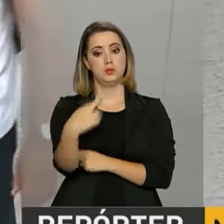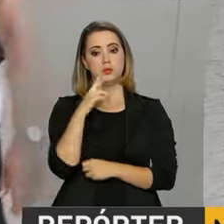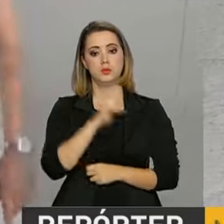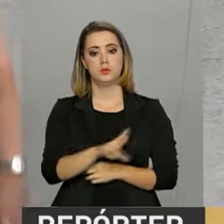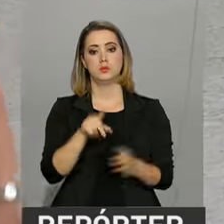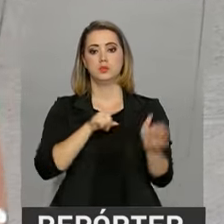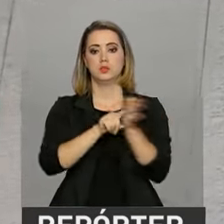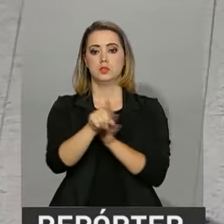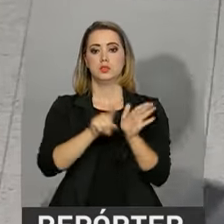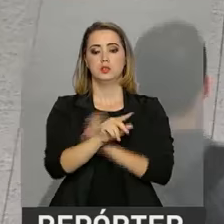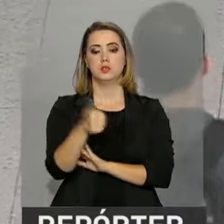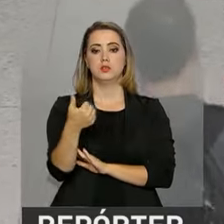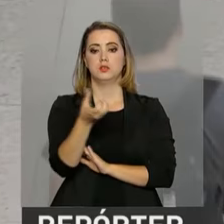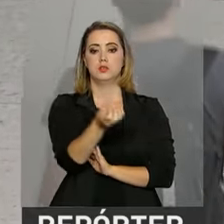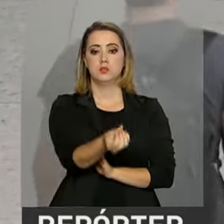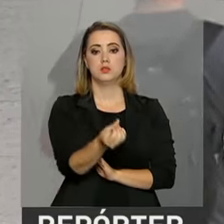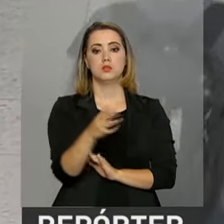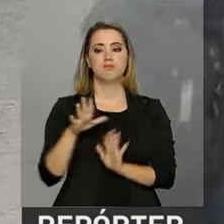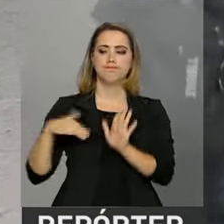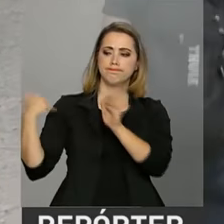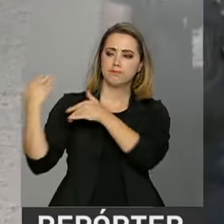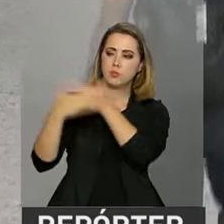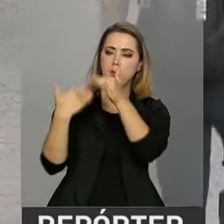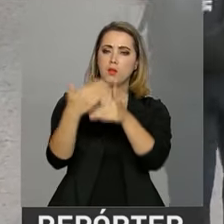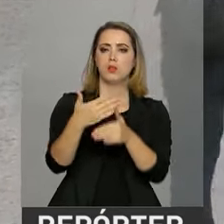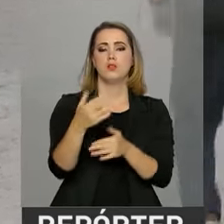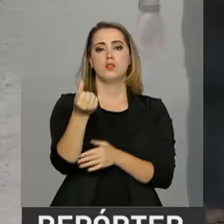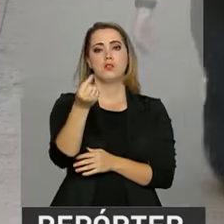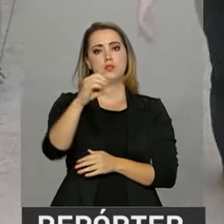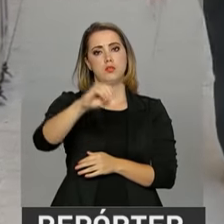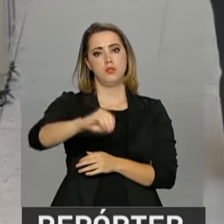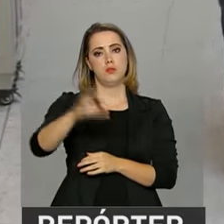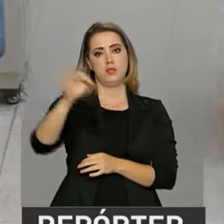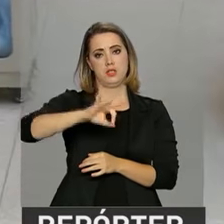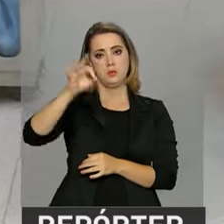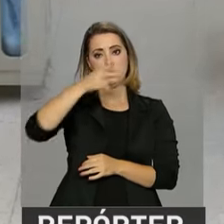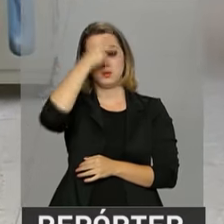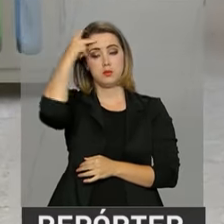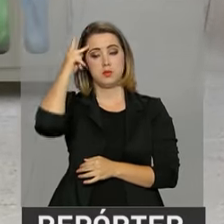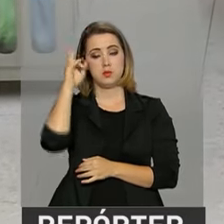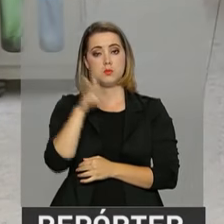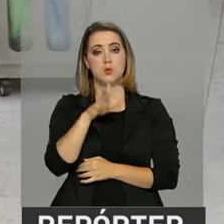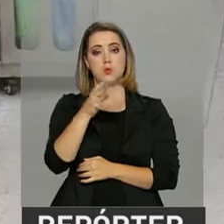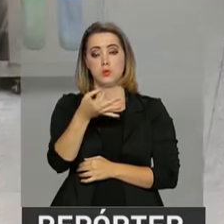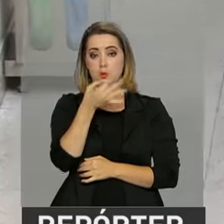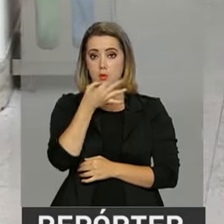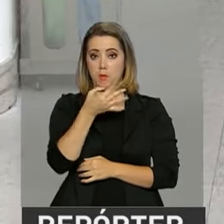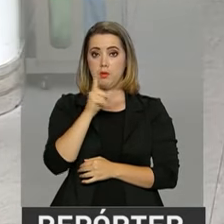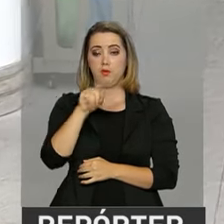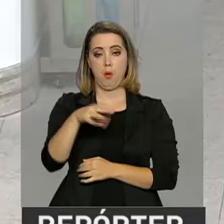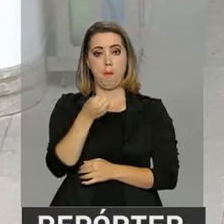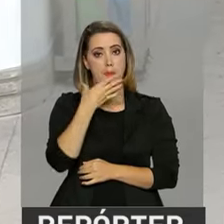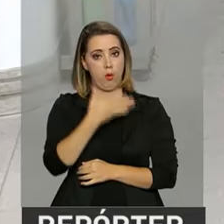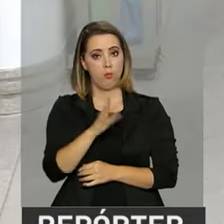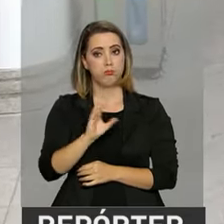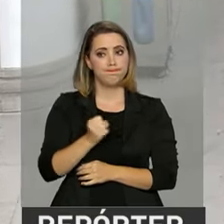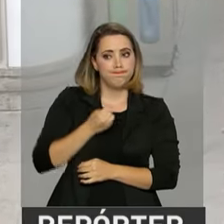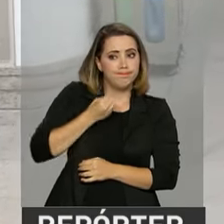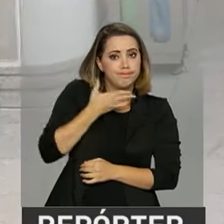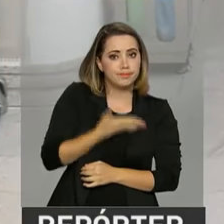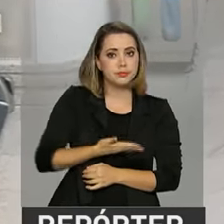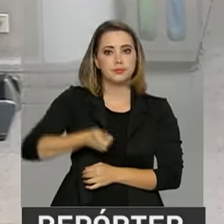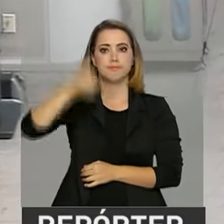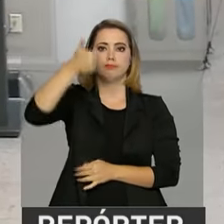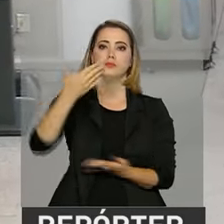16 rodadas da série histórica. 90% dos passageiros consideram os aeroportos bons ou muito bons. O